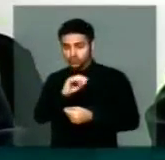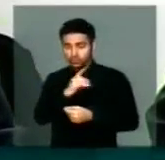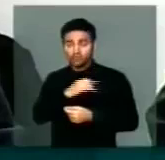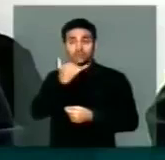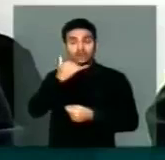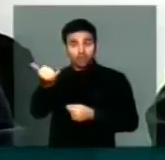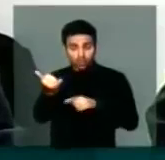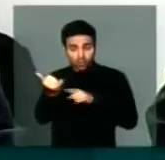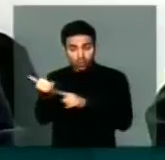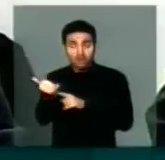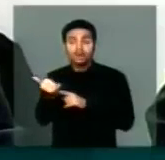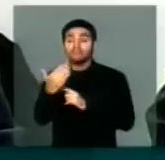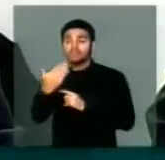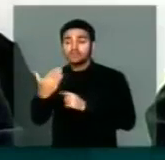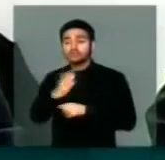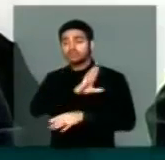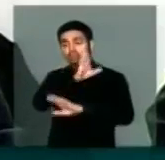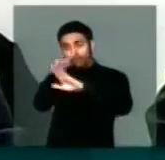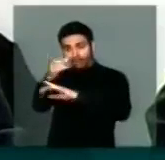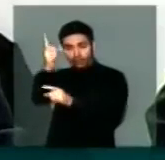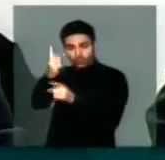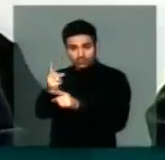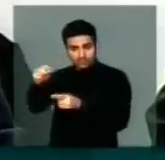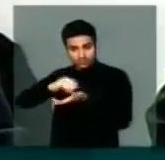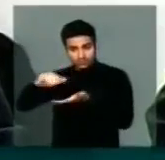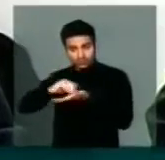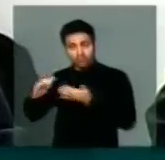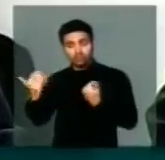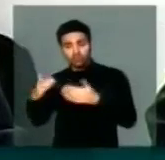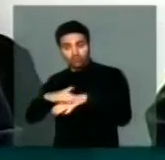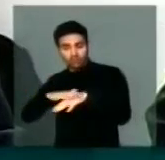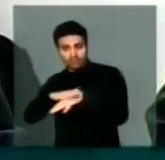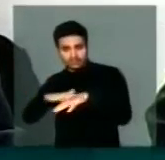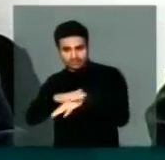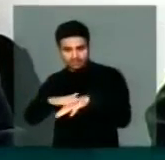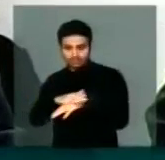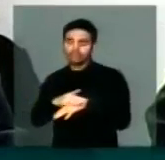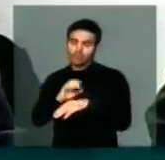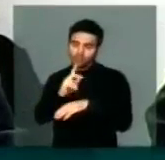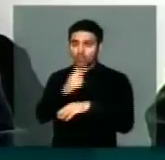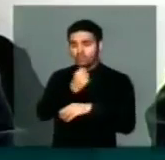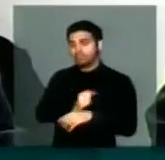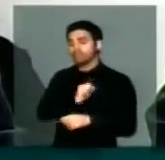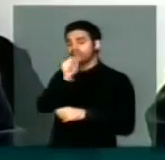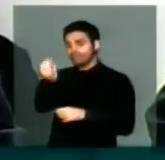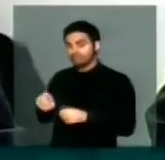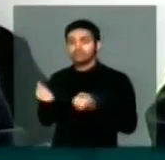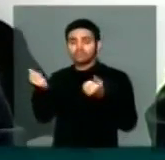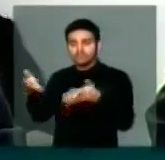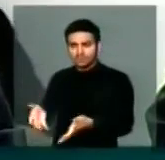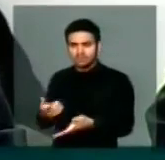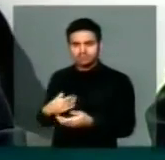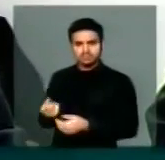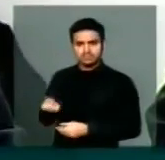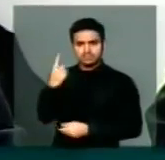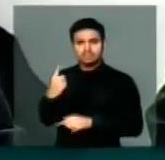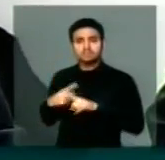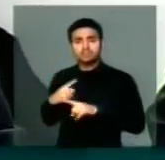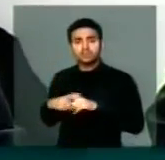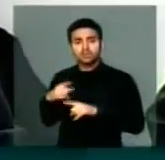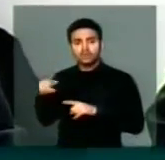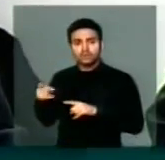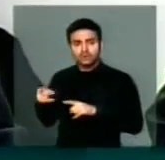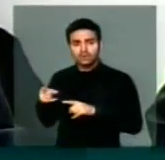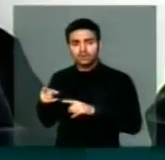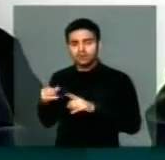ligou ao declarante para que fosse ao escritório de Júlio, para conversar com ele. Que o declarante foi e, ao chegar ao escritório, até estranhou, pois atendeu o declarante